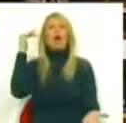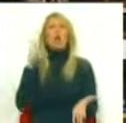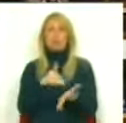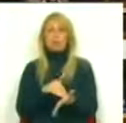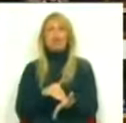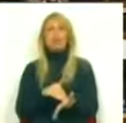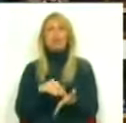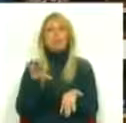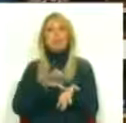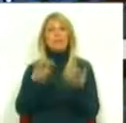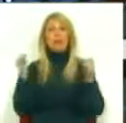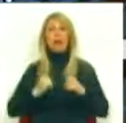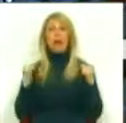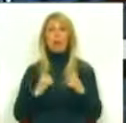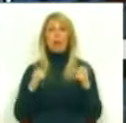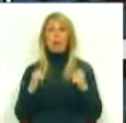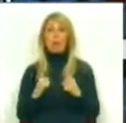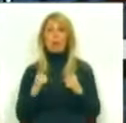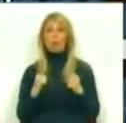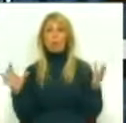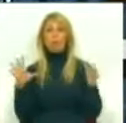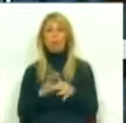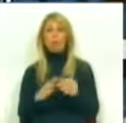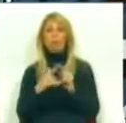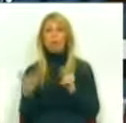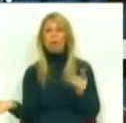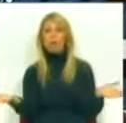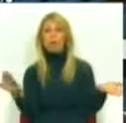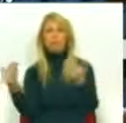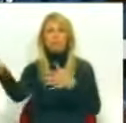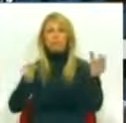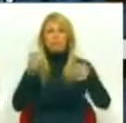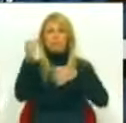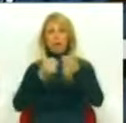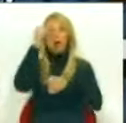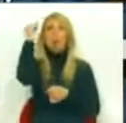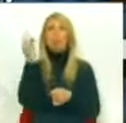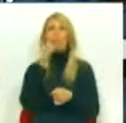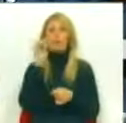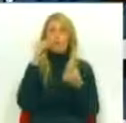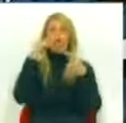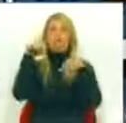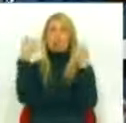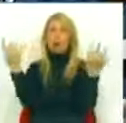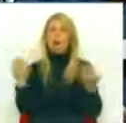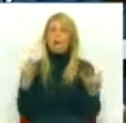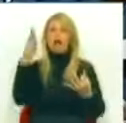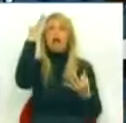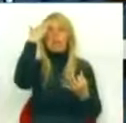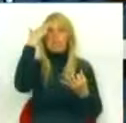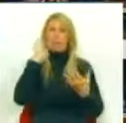obtidos em sede de acordo no âmbito do recrutamento de professores. Foi mais uma demonstração da capacidade de diálogo,